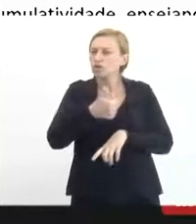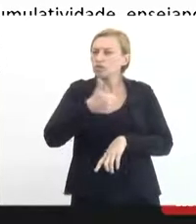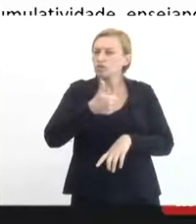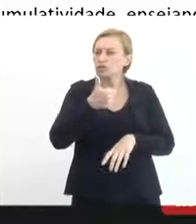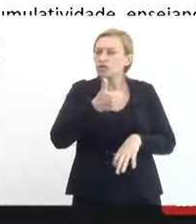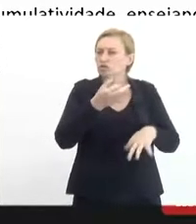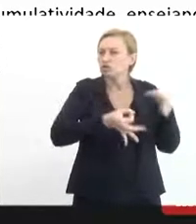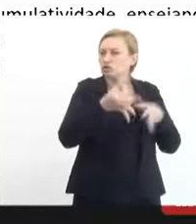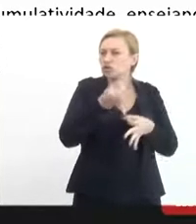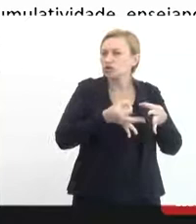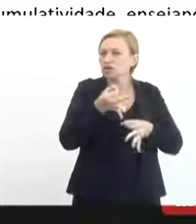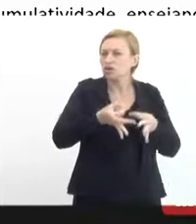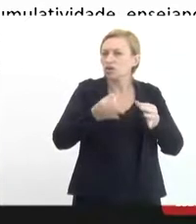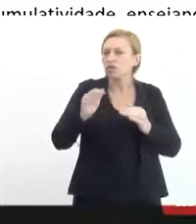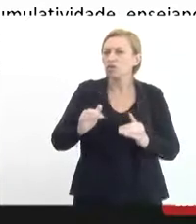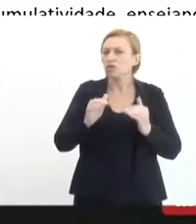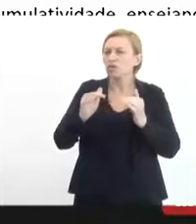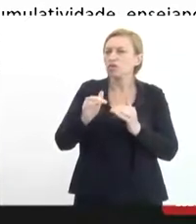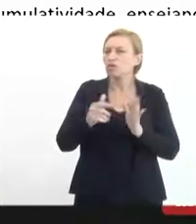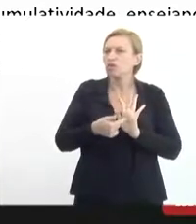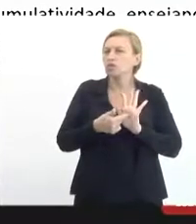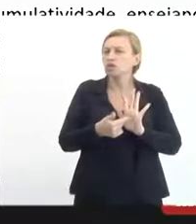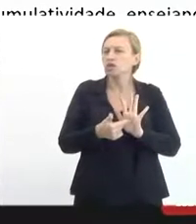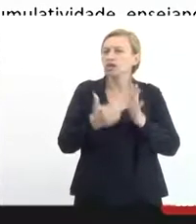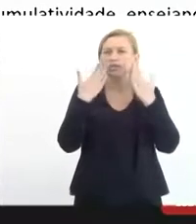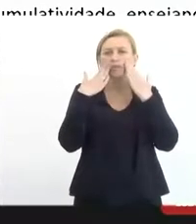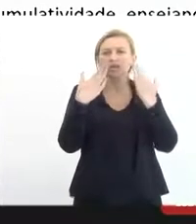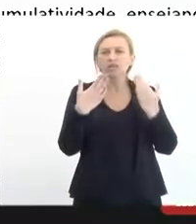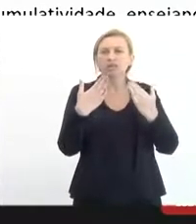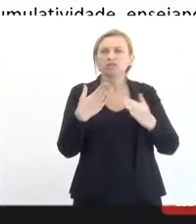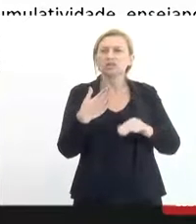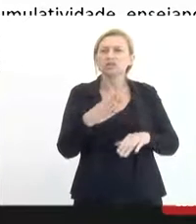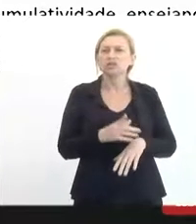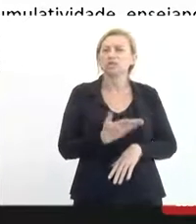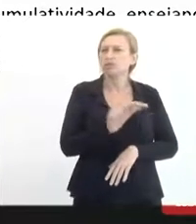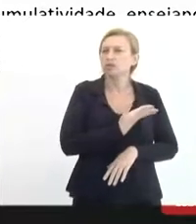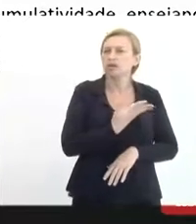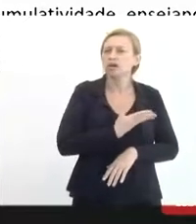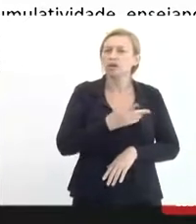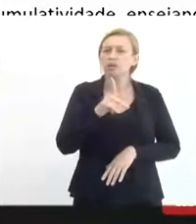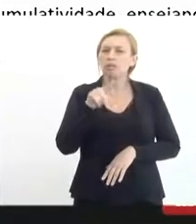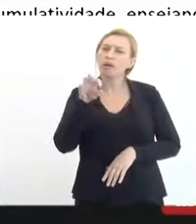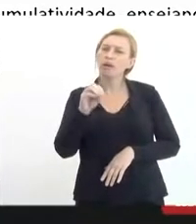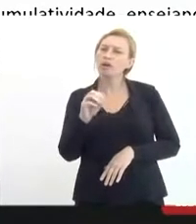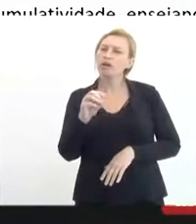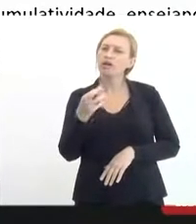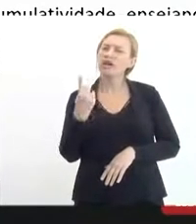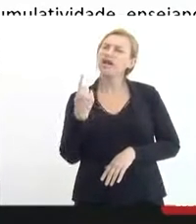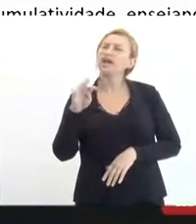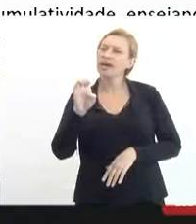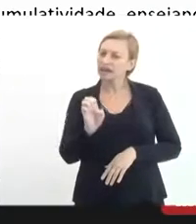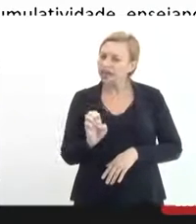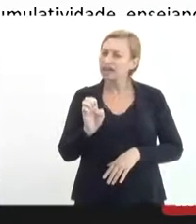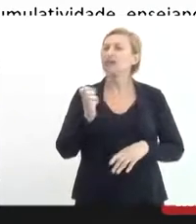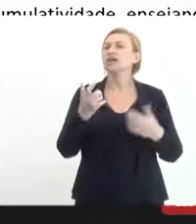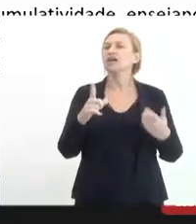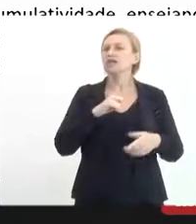judicial, né, como foram aí referidas na apresentação do ilustre colega Paulo Henrique, nós temos